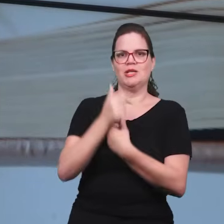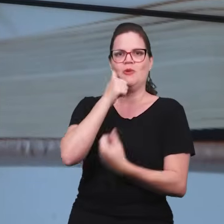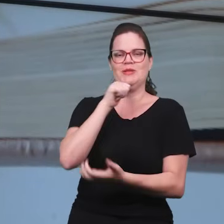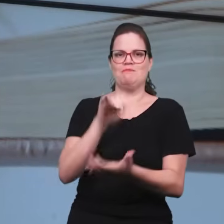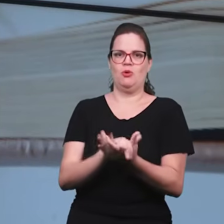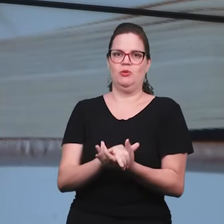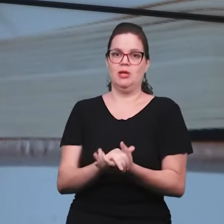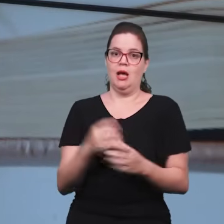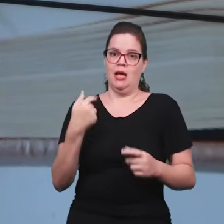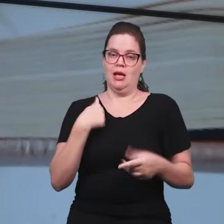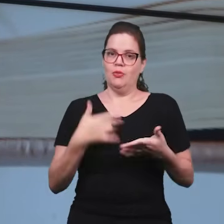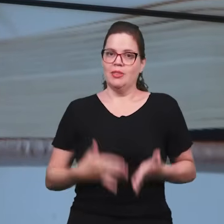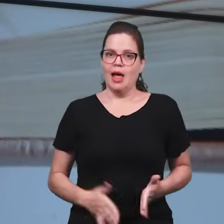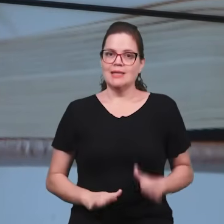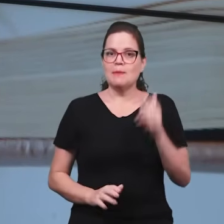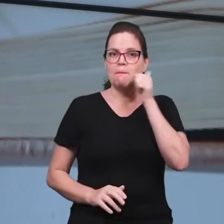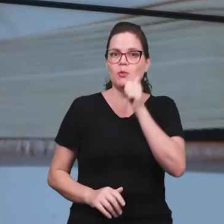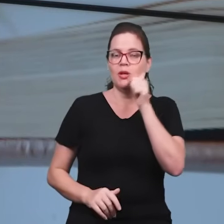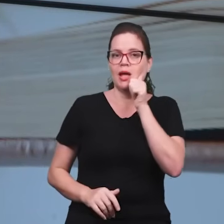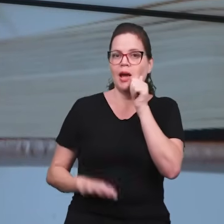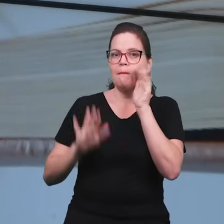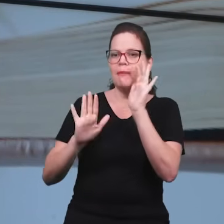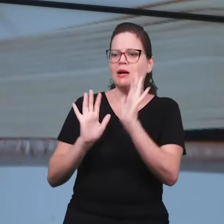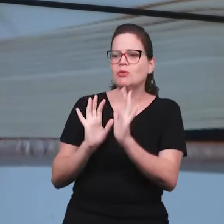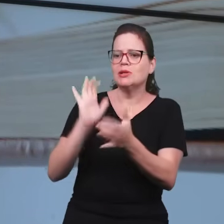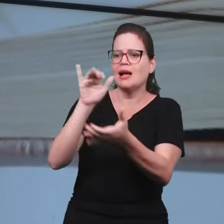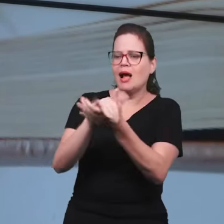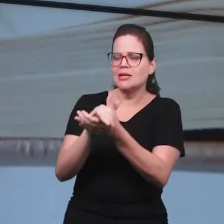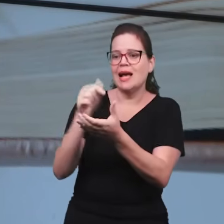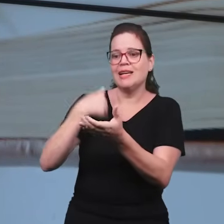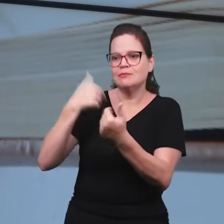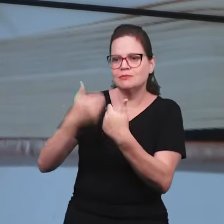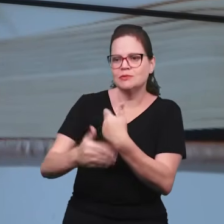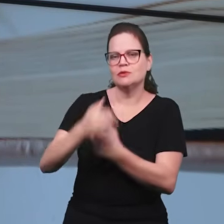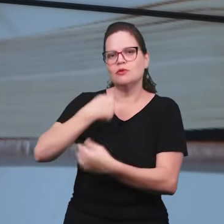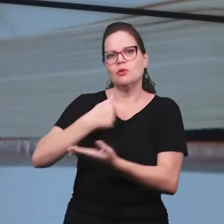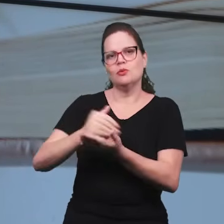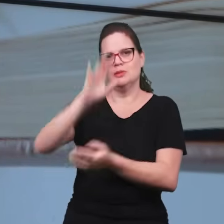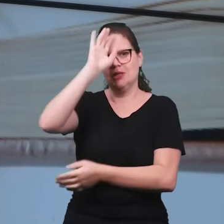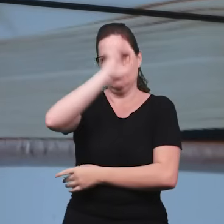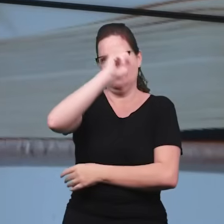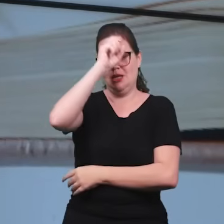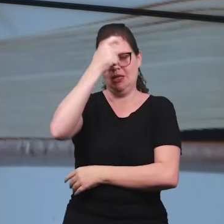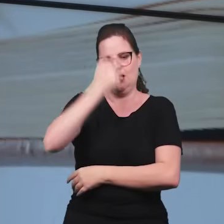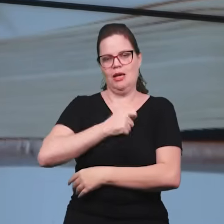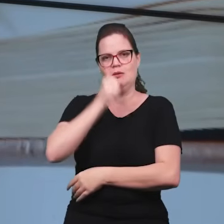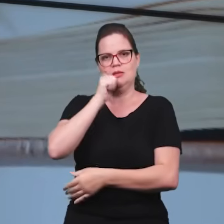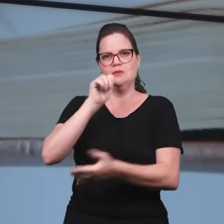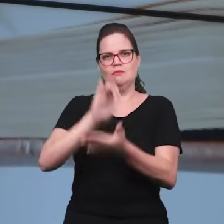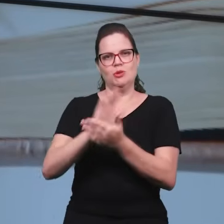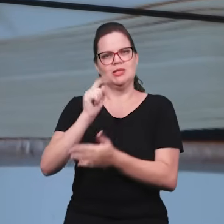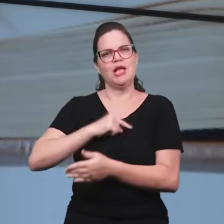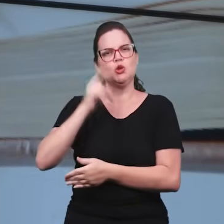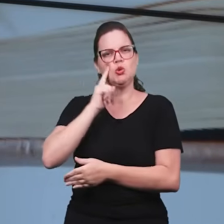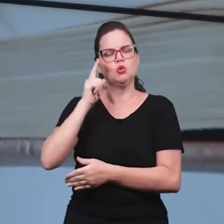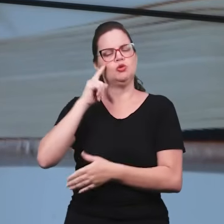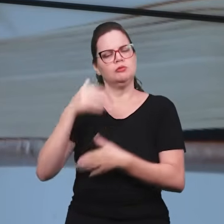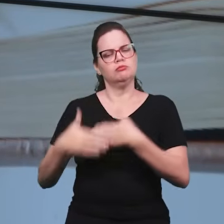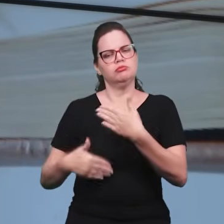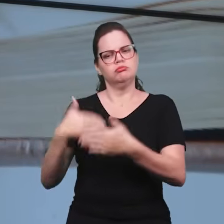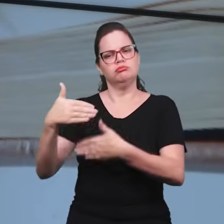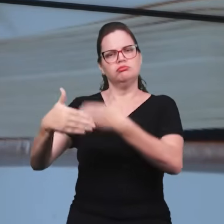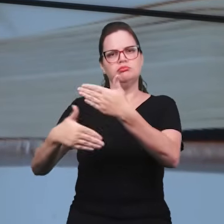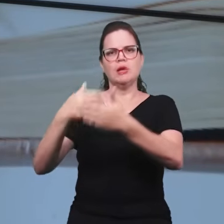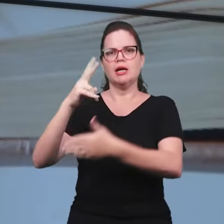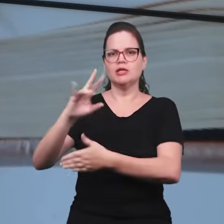nascemos mulheres, mas quando nos casamos, nós vamos aprender a ser esposa. E é realmente uma construção diária. Né?